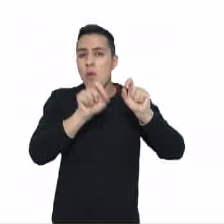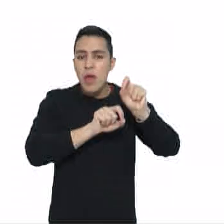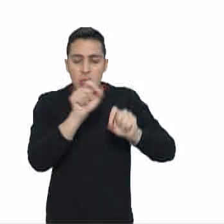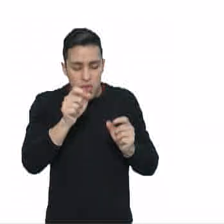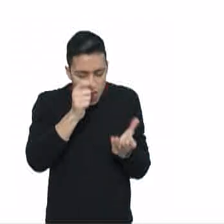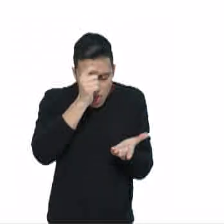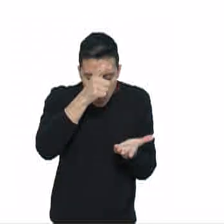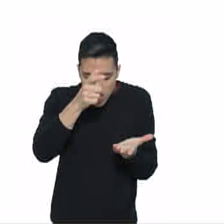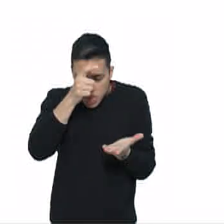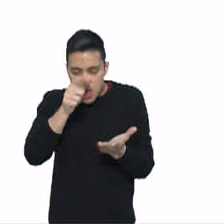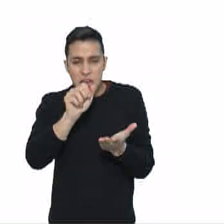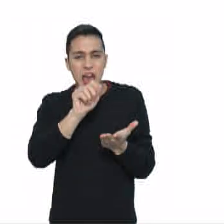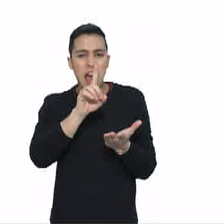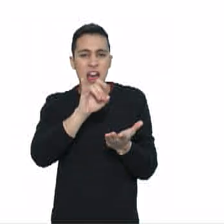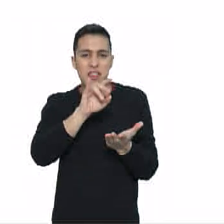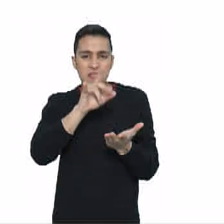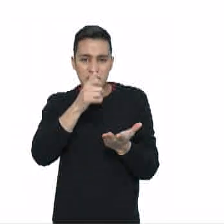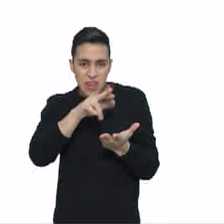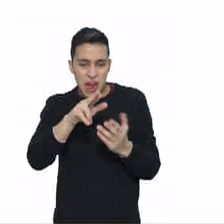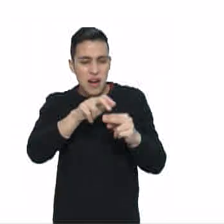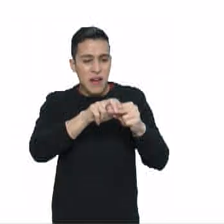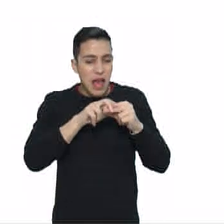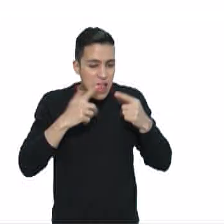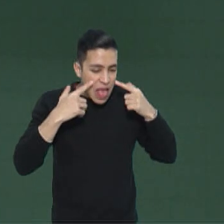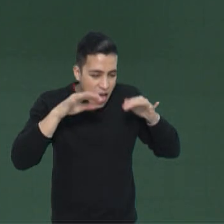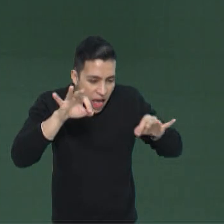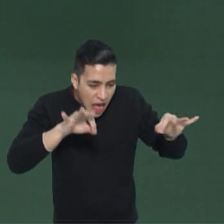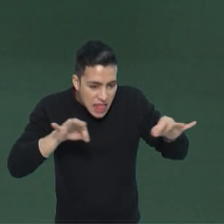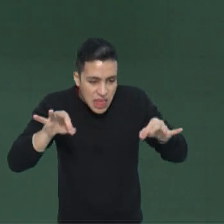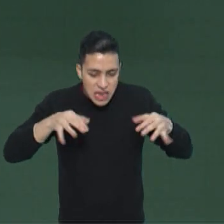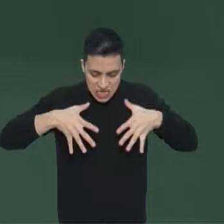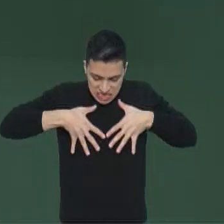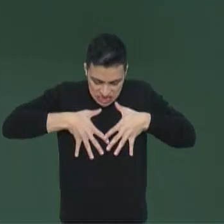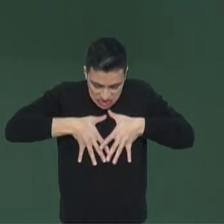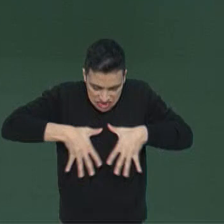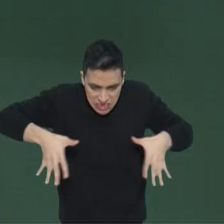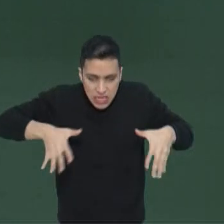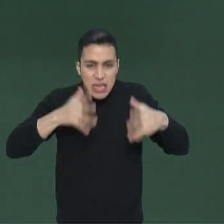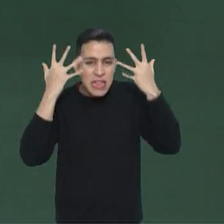adivinhação através da análise das vísceras dos animais e dos voos dos pássaros.